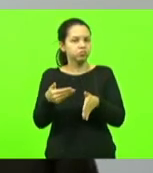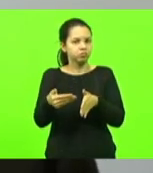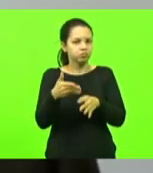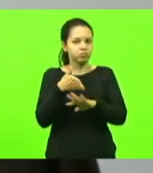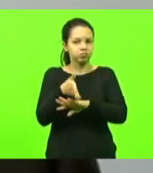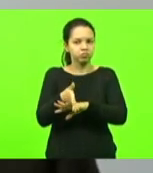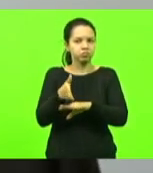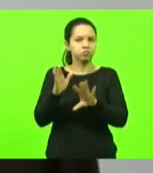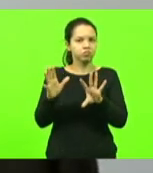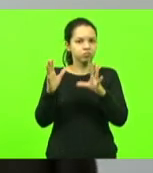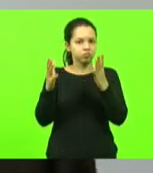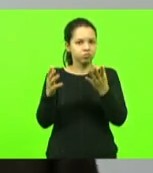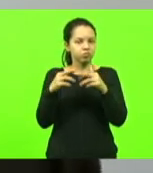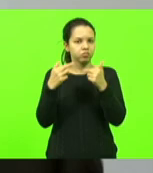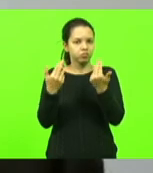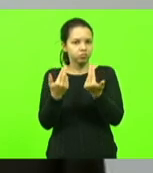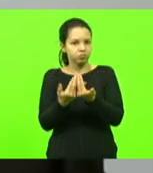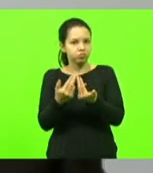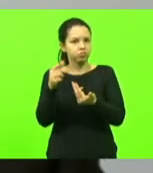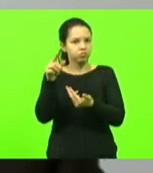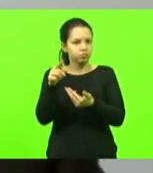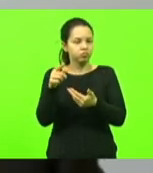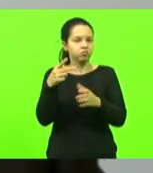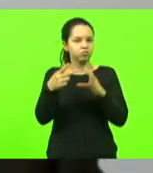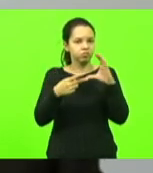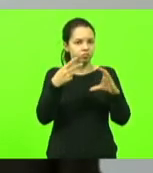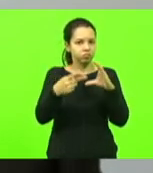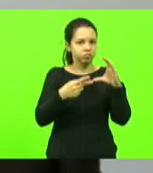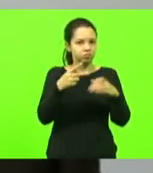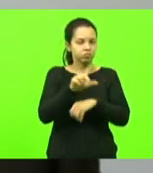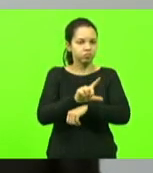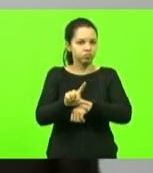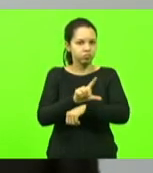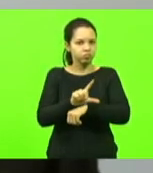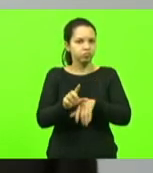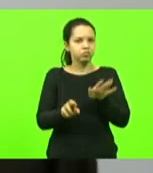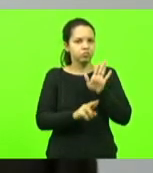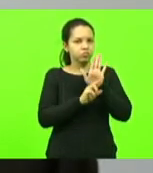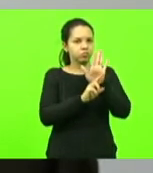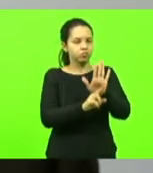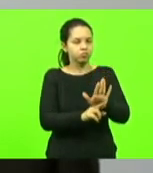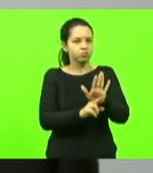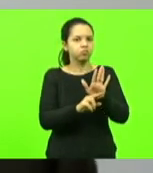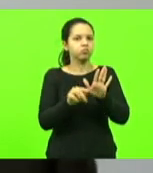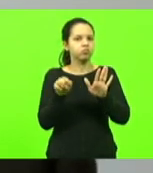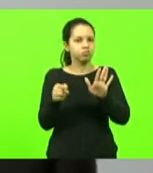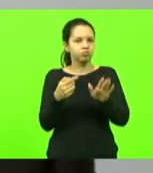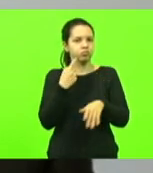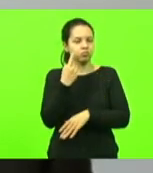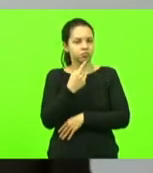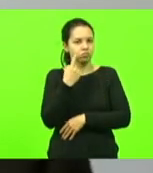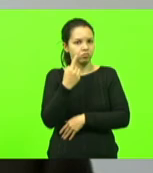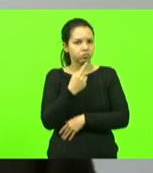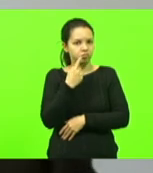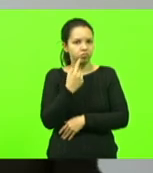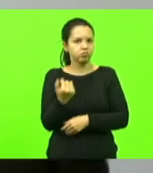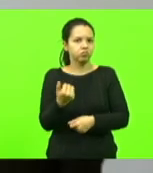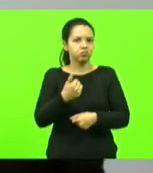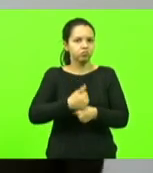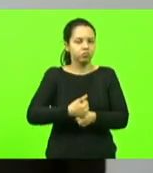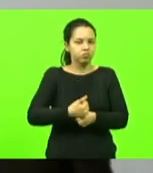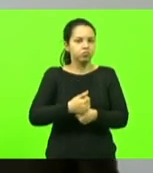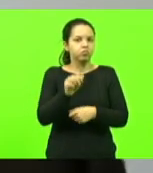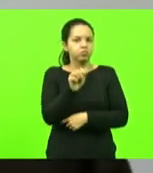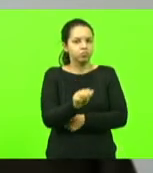representando, né, os nossos colegas através da posse da UVESC, não, da UVERES, que é a Associação dos Vereadores aqui da